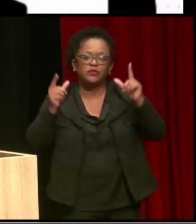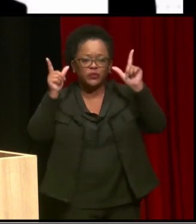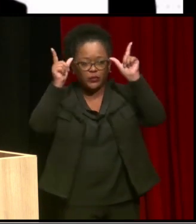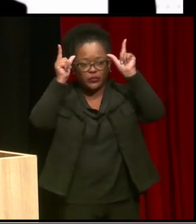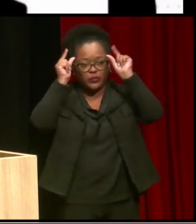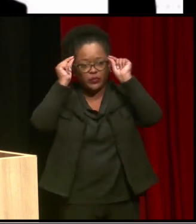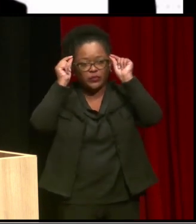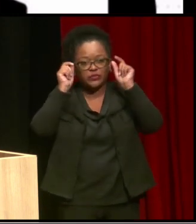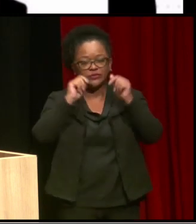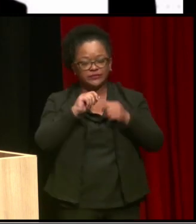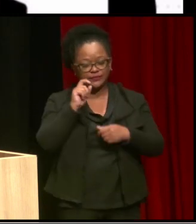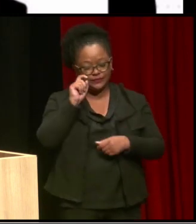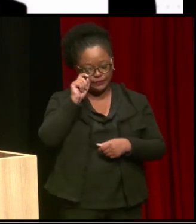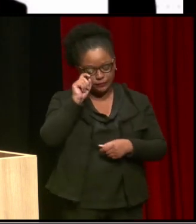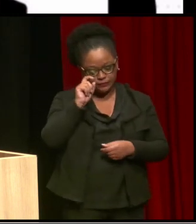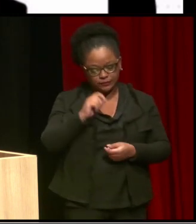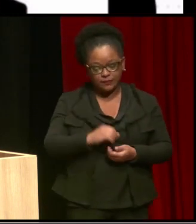apóstolo Paulo,